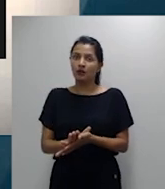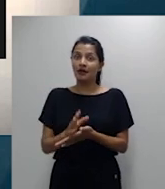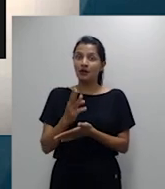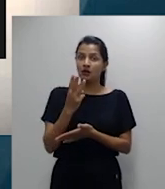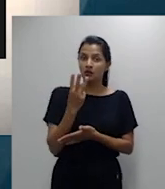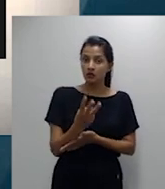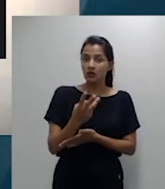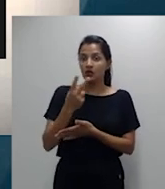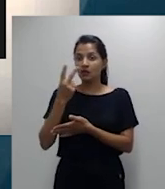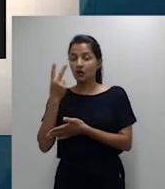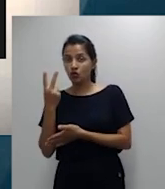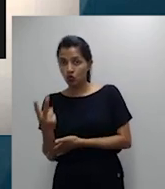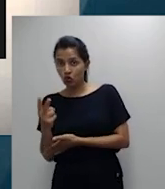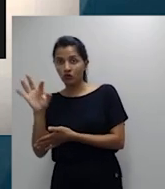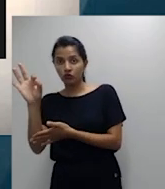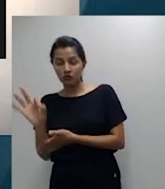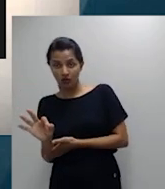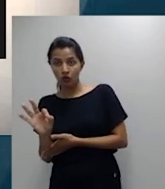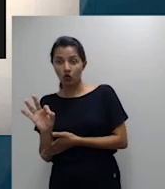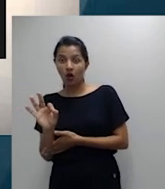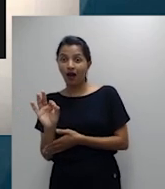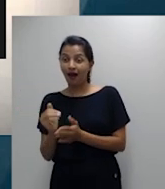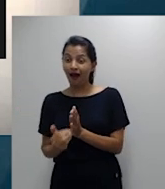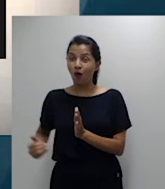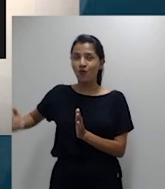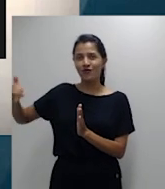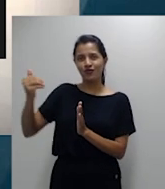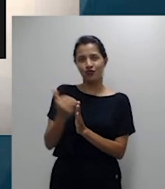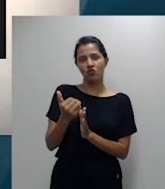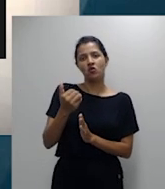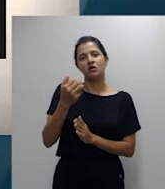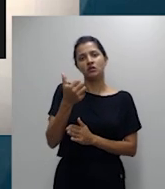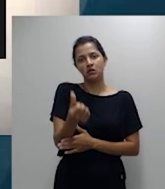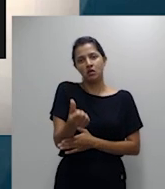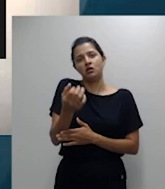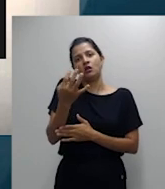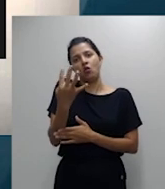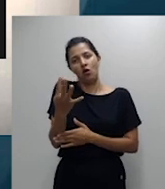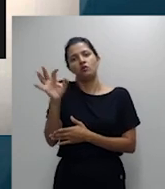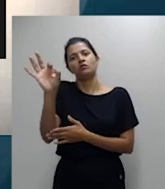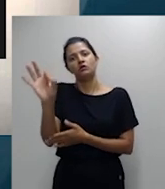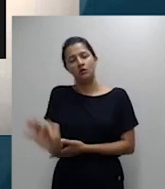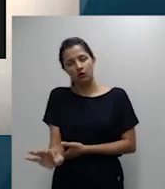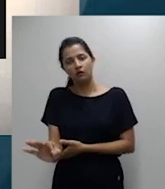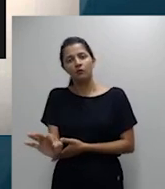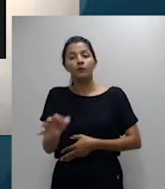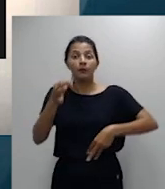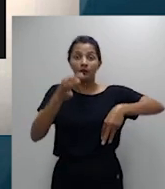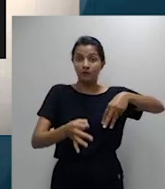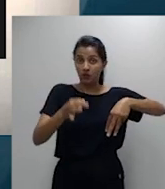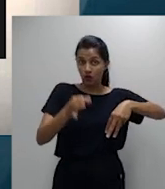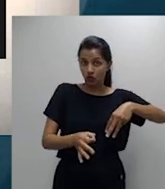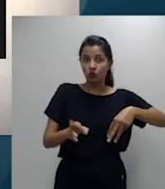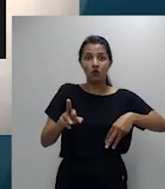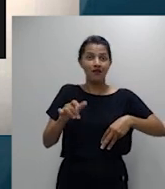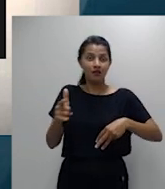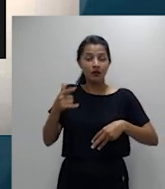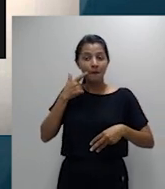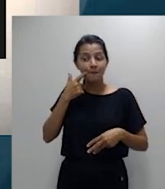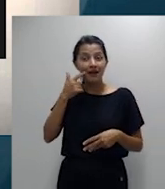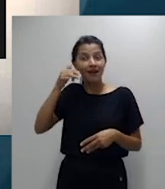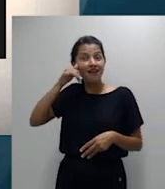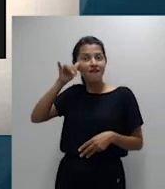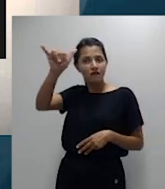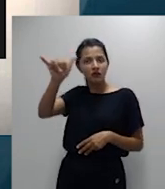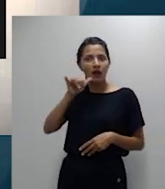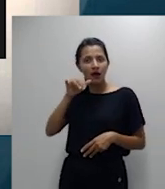dois viraram 64 Ministro errar para coibir abusos como esse o